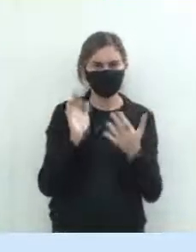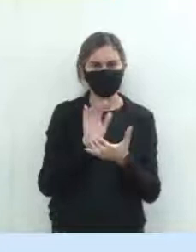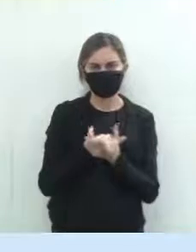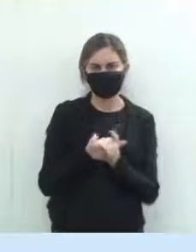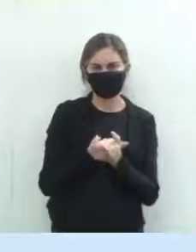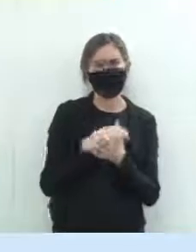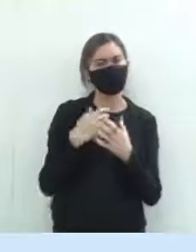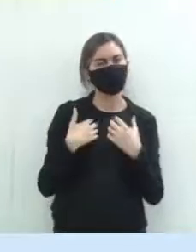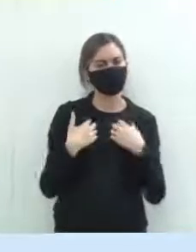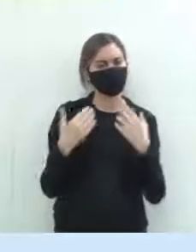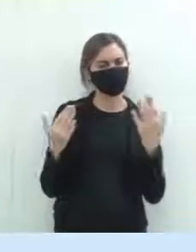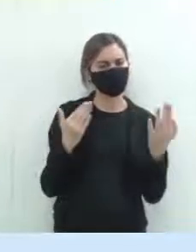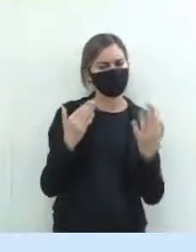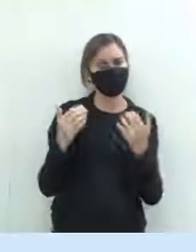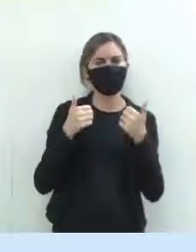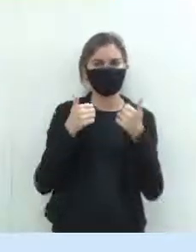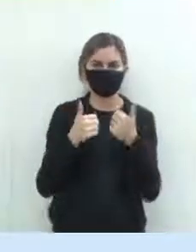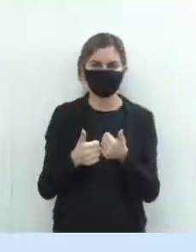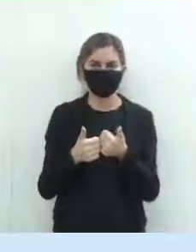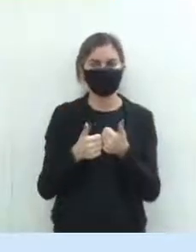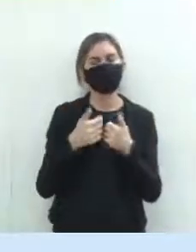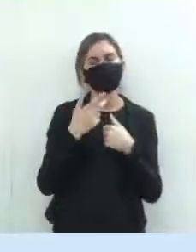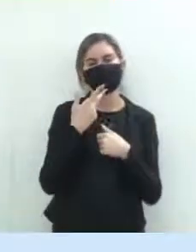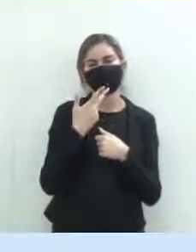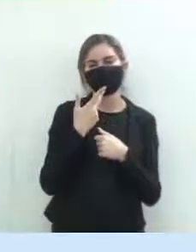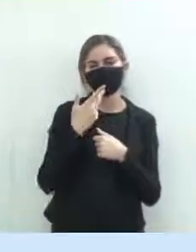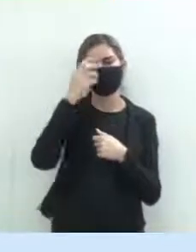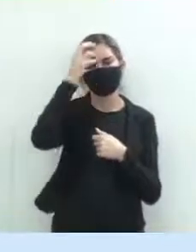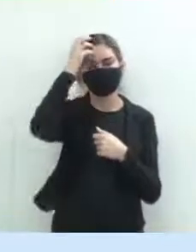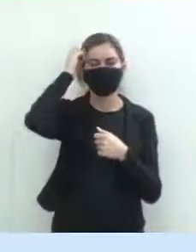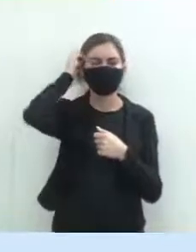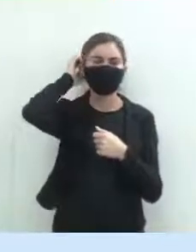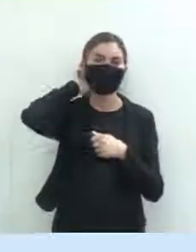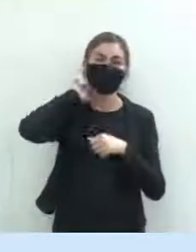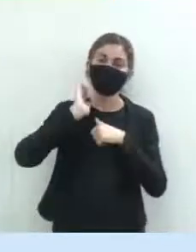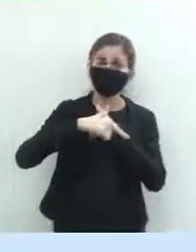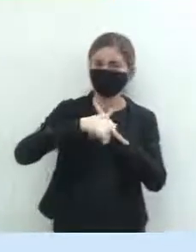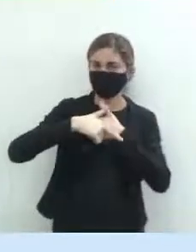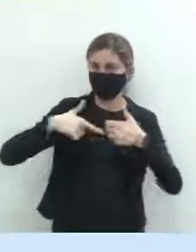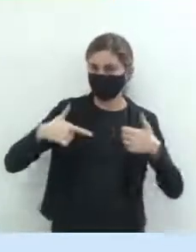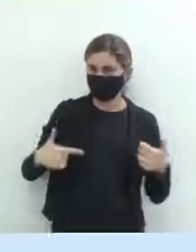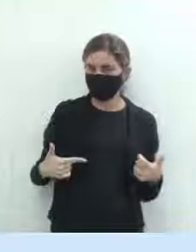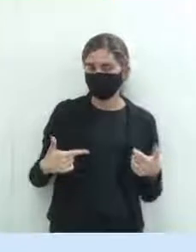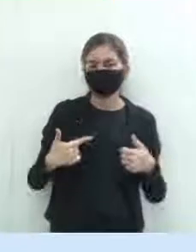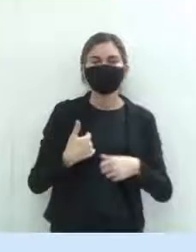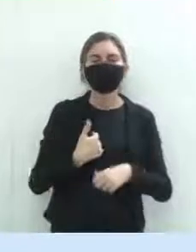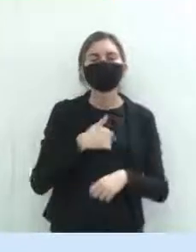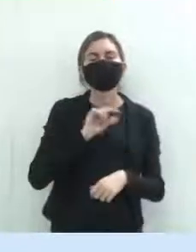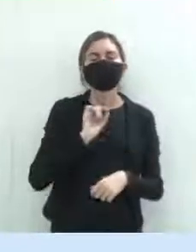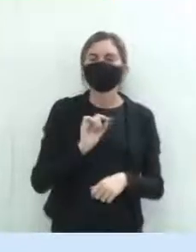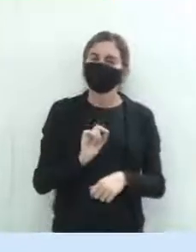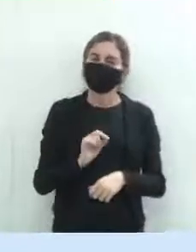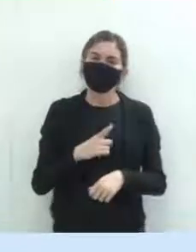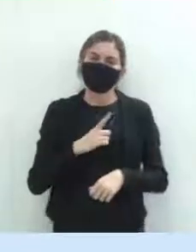eu possa comparar bem, deixa eu dar o exemplo aqui da questão do moral. A moral, ela tem uma